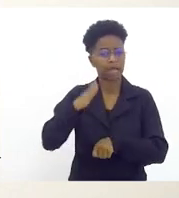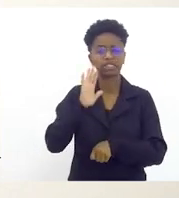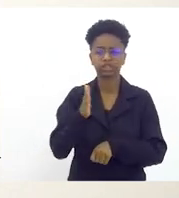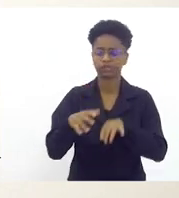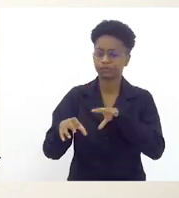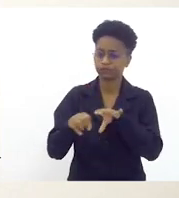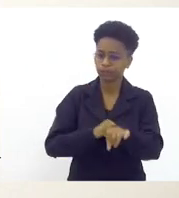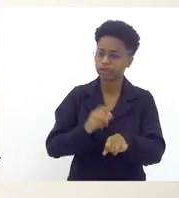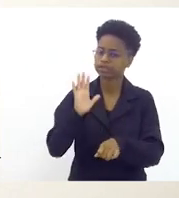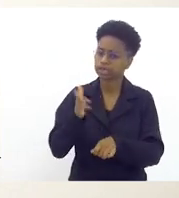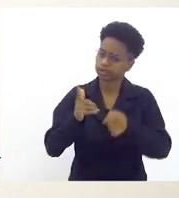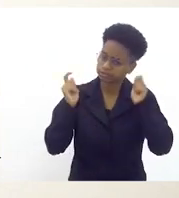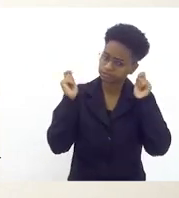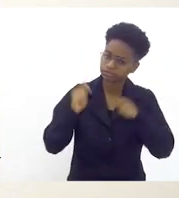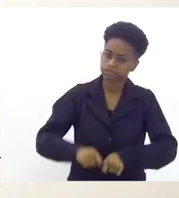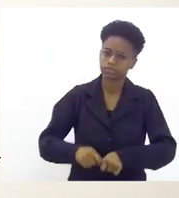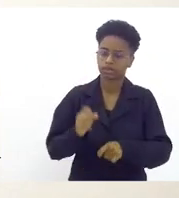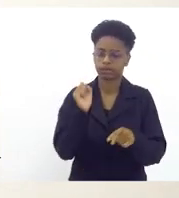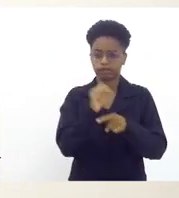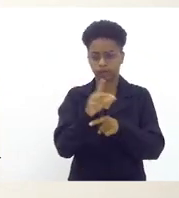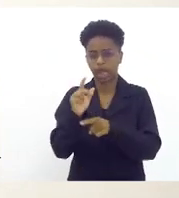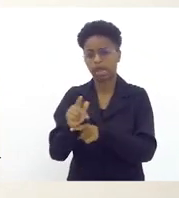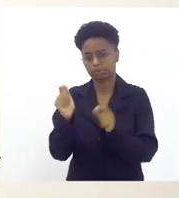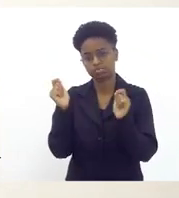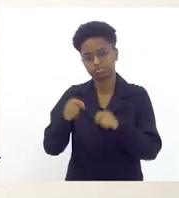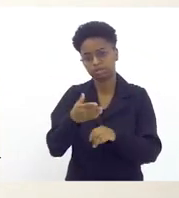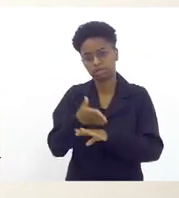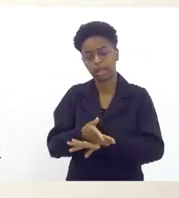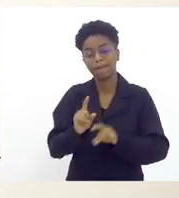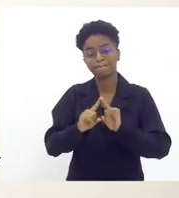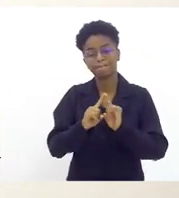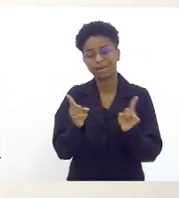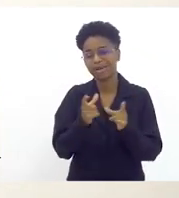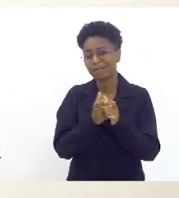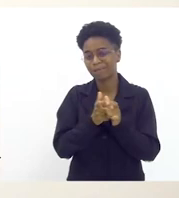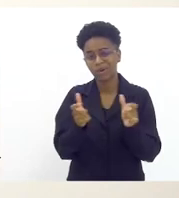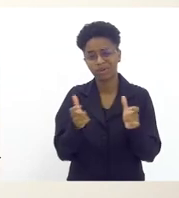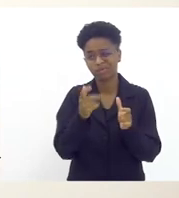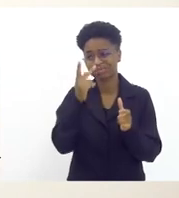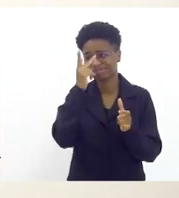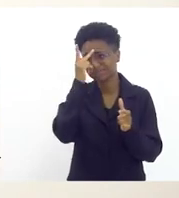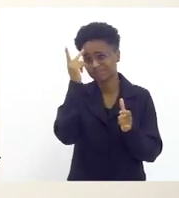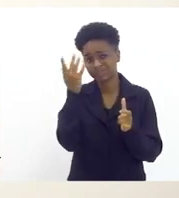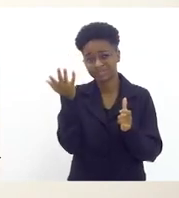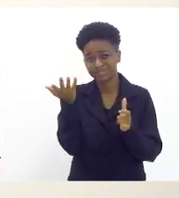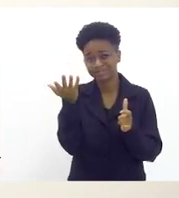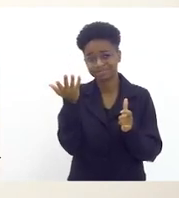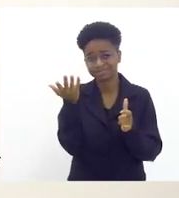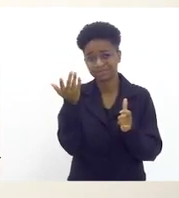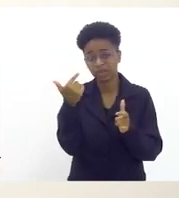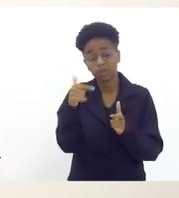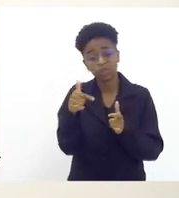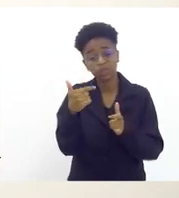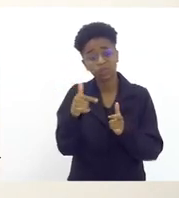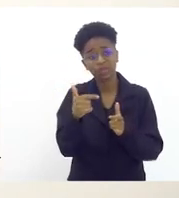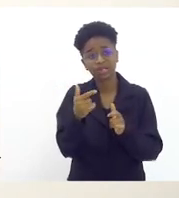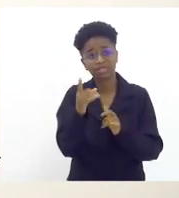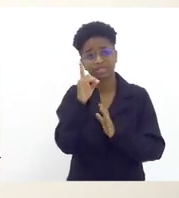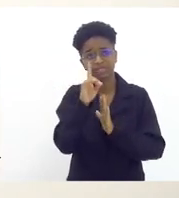formada, capacitada pelas vagas, e muitas das vezes eu não tinha nem o direito